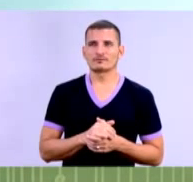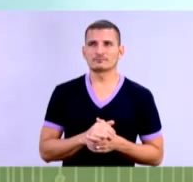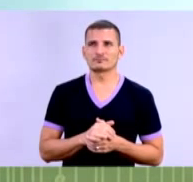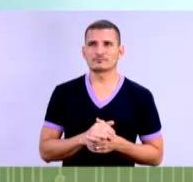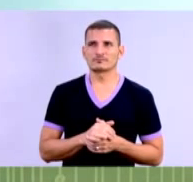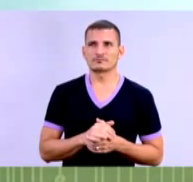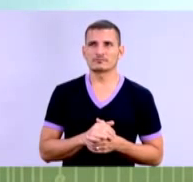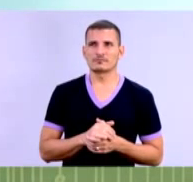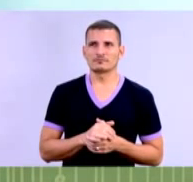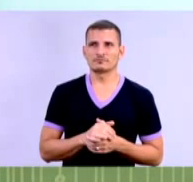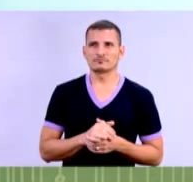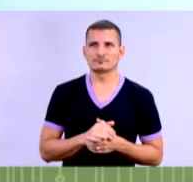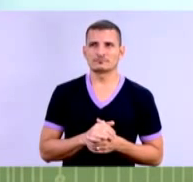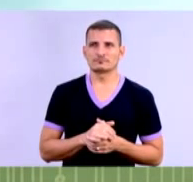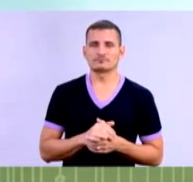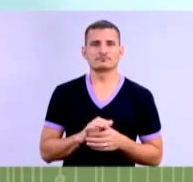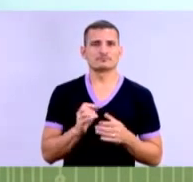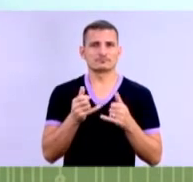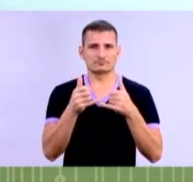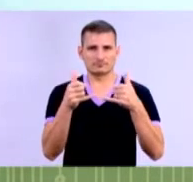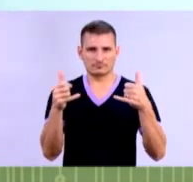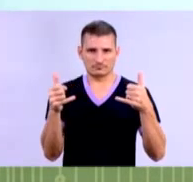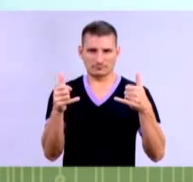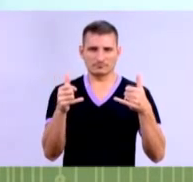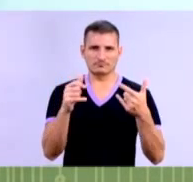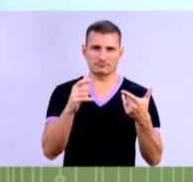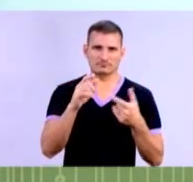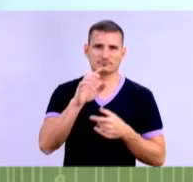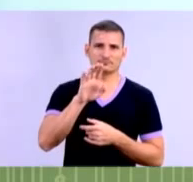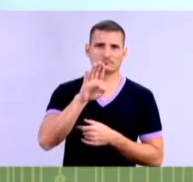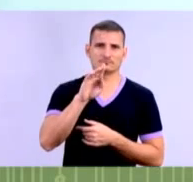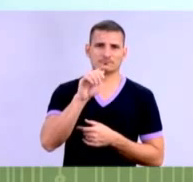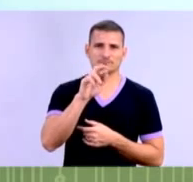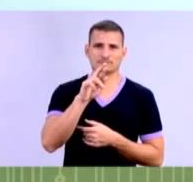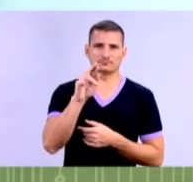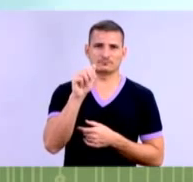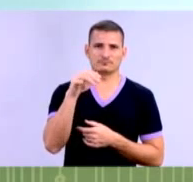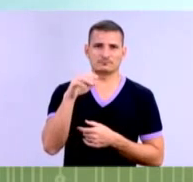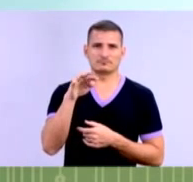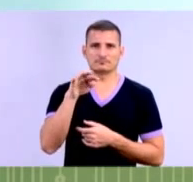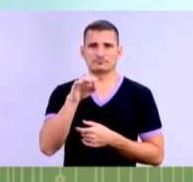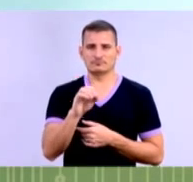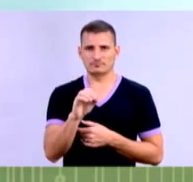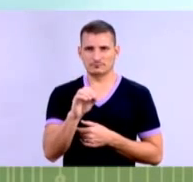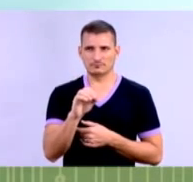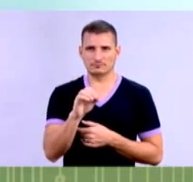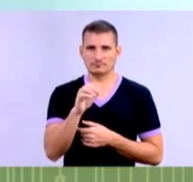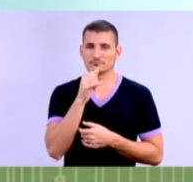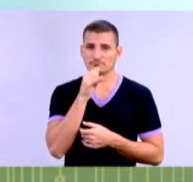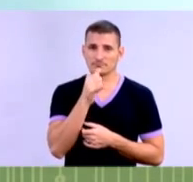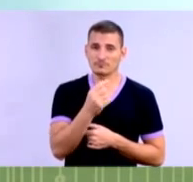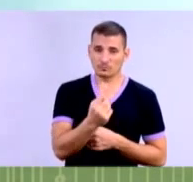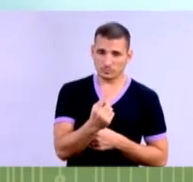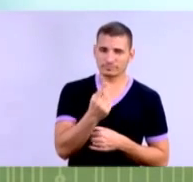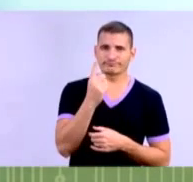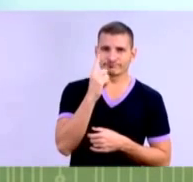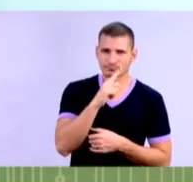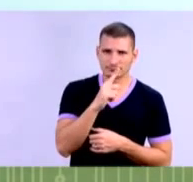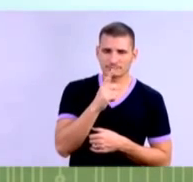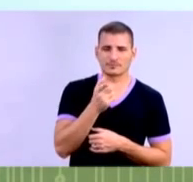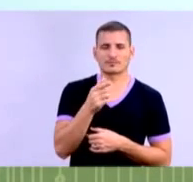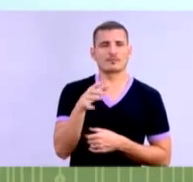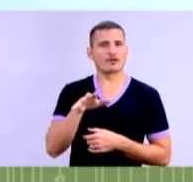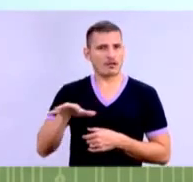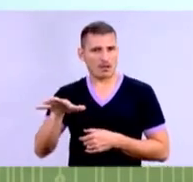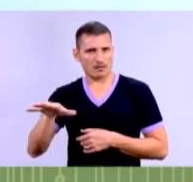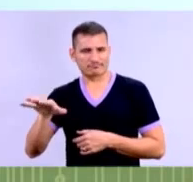de formato de barramento, então quando um dos elementos falhava, ele derrubava a rede, correto? Então